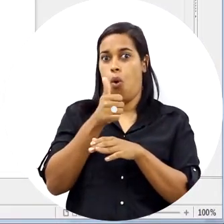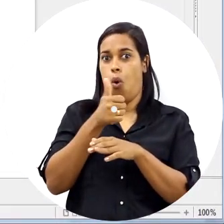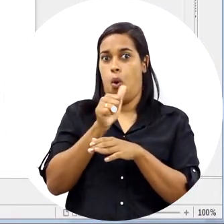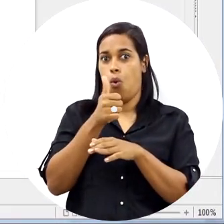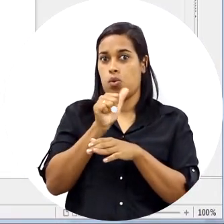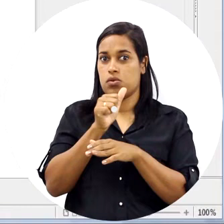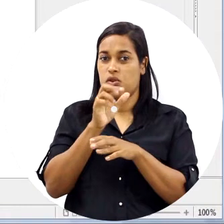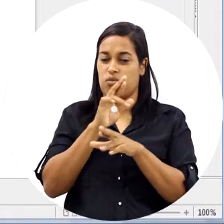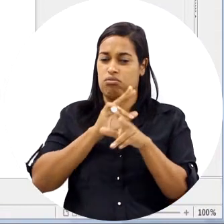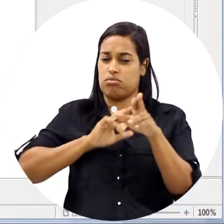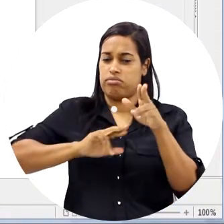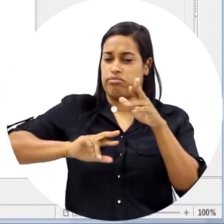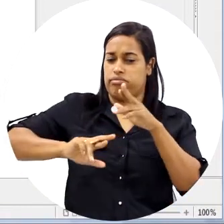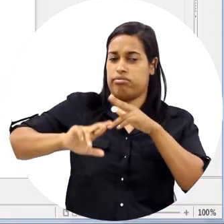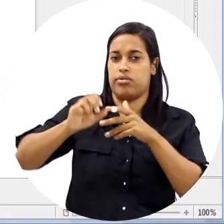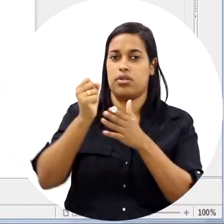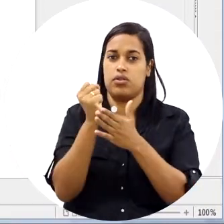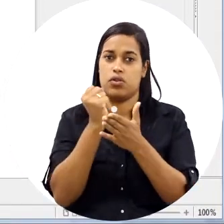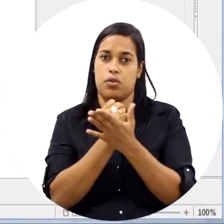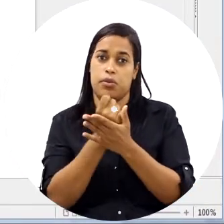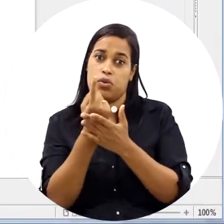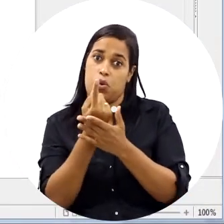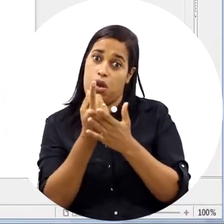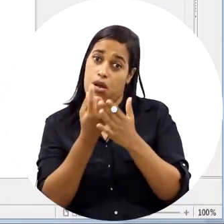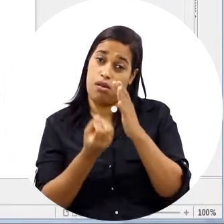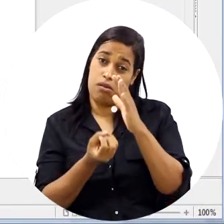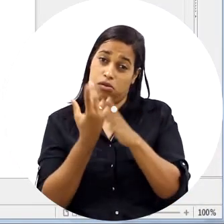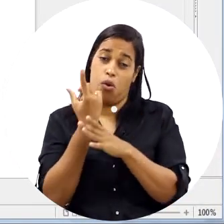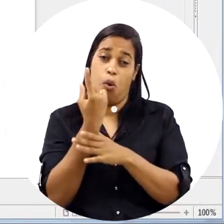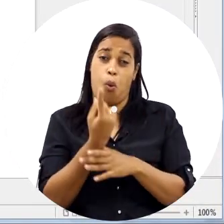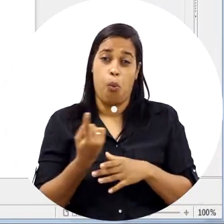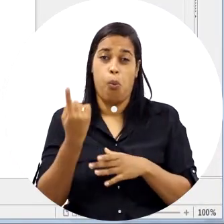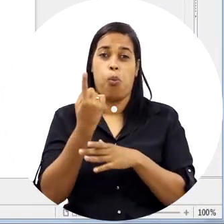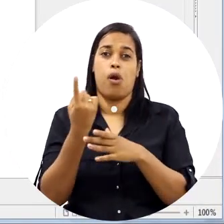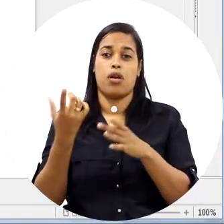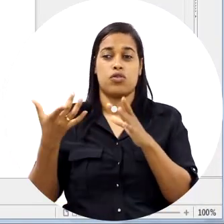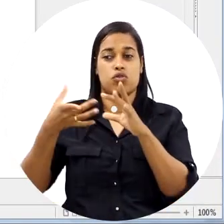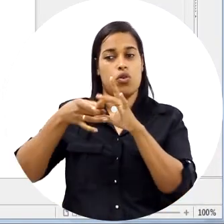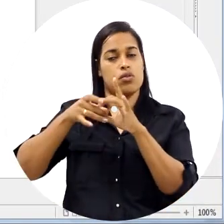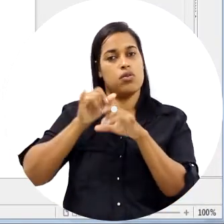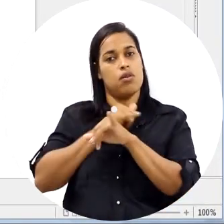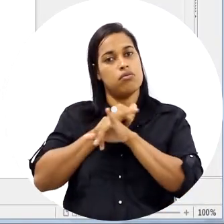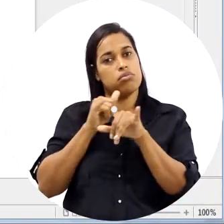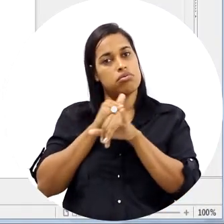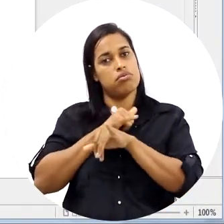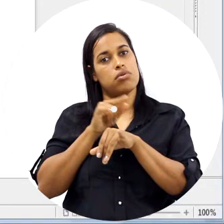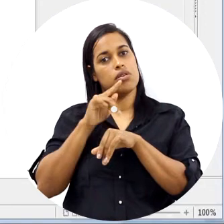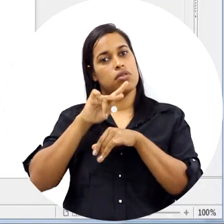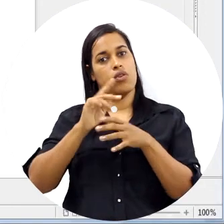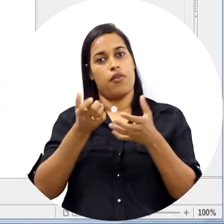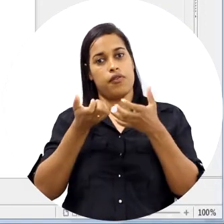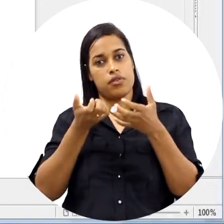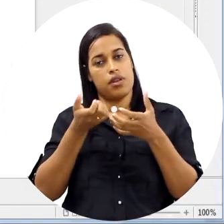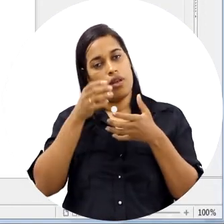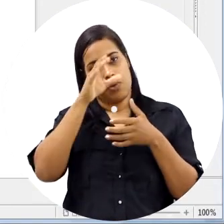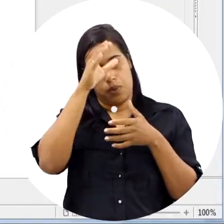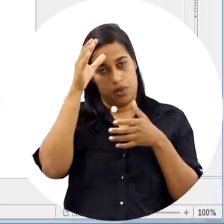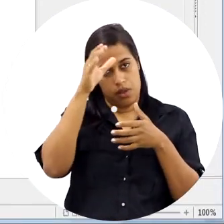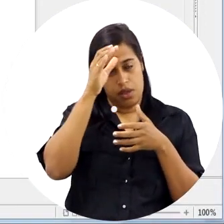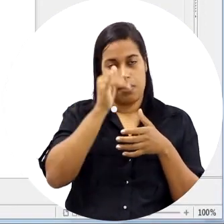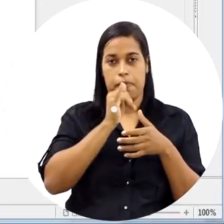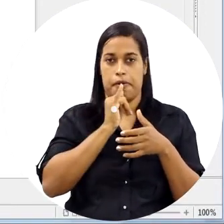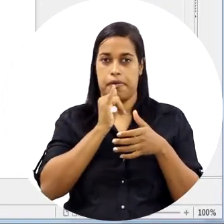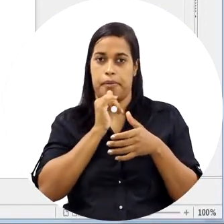páginas ou vários documentos. Você criou uma malha direta que ele associou com essas outras informações que você quer do cliente, por